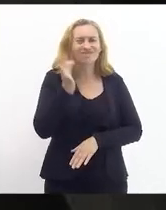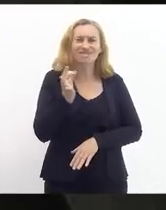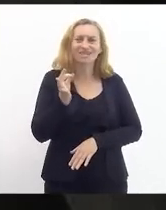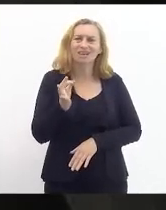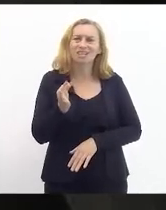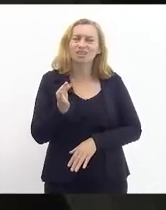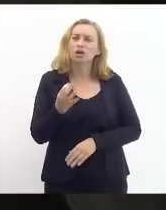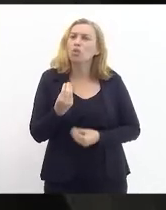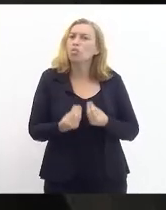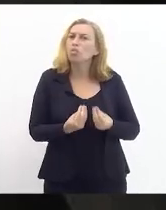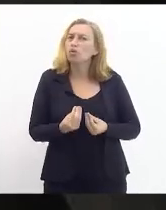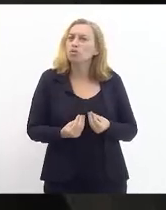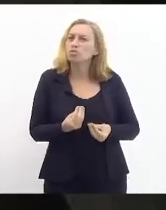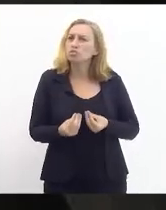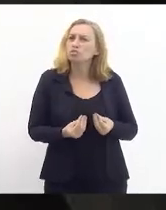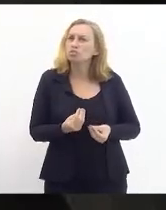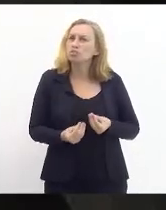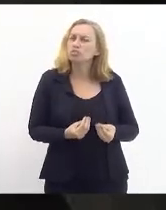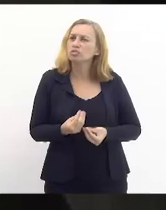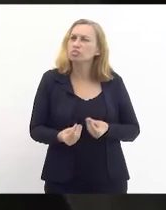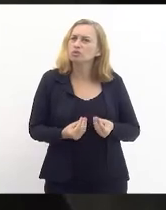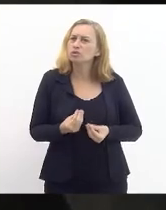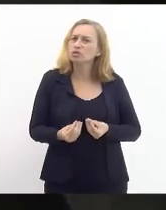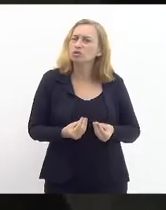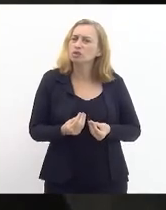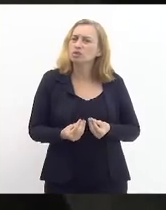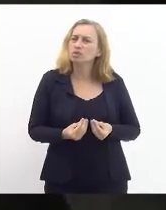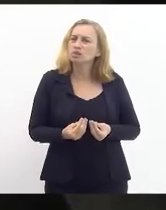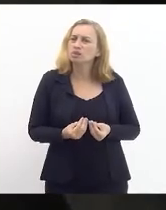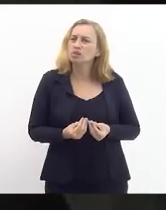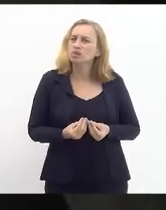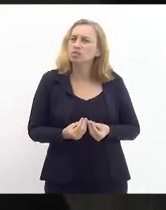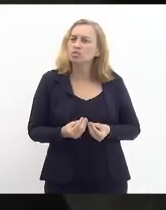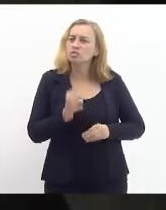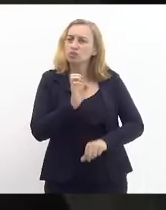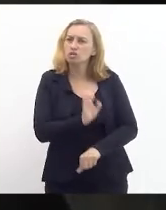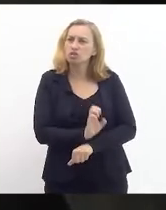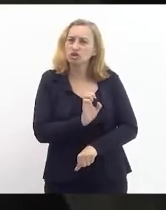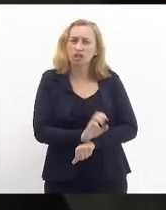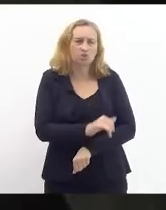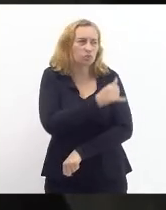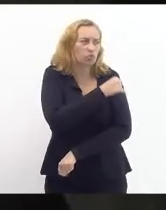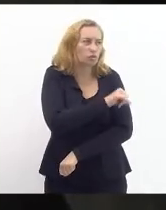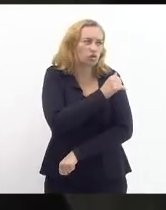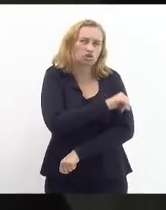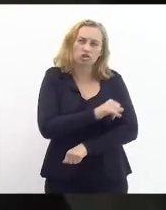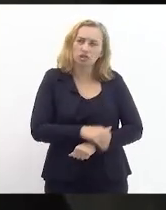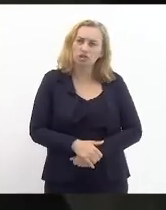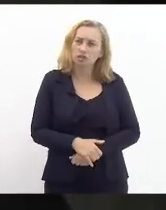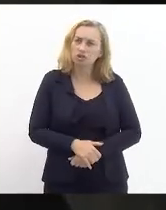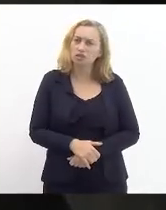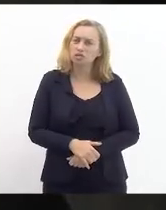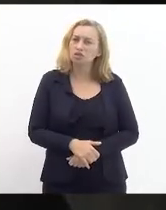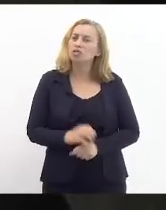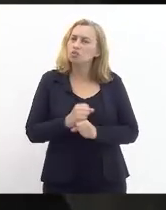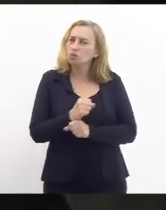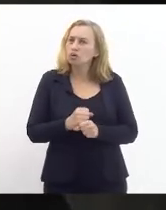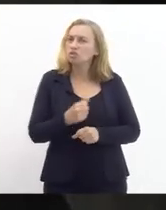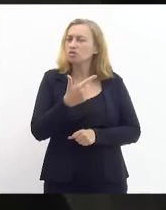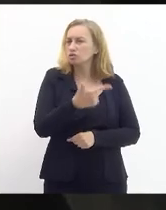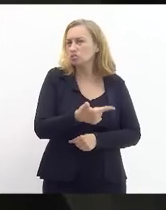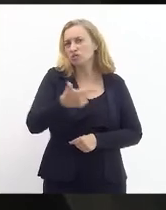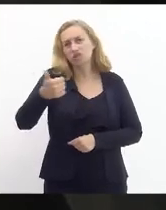não consegue entender como que é possível como que é possível o estado Como o Rio de Janeiro nós estamos no ano de